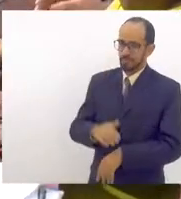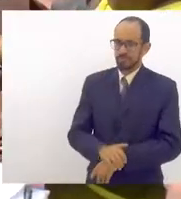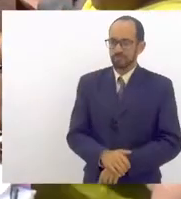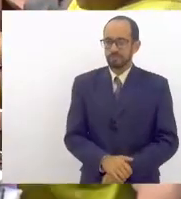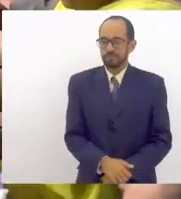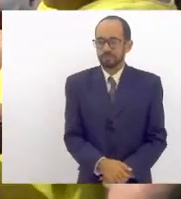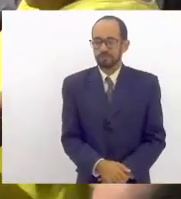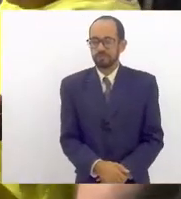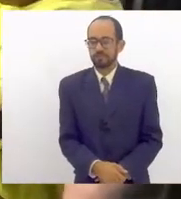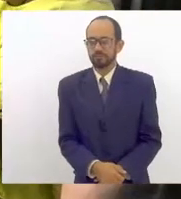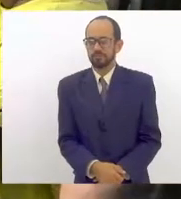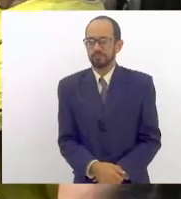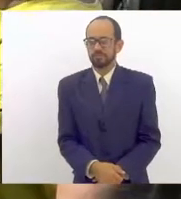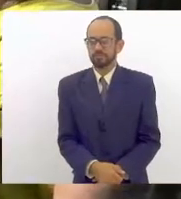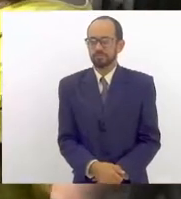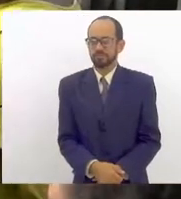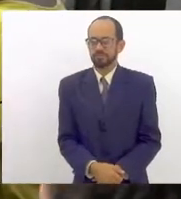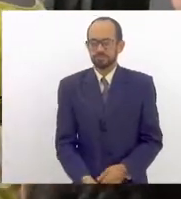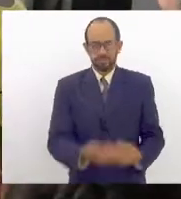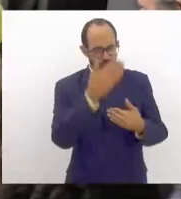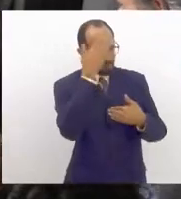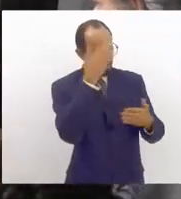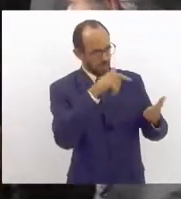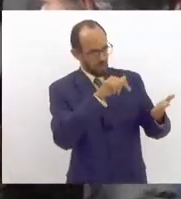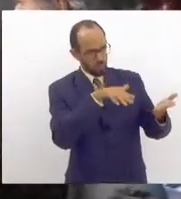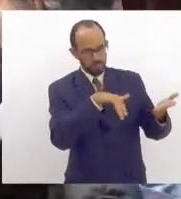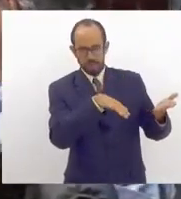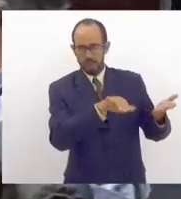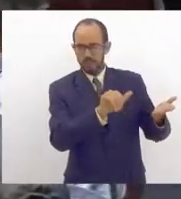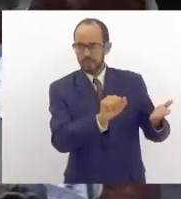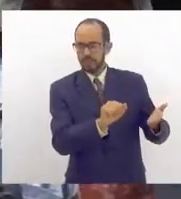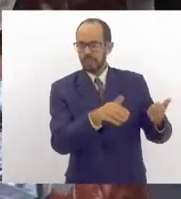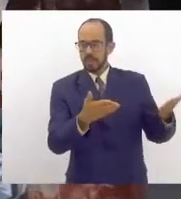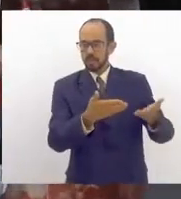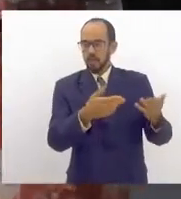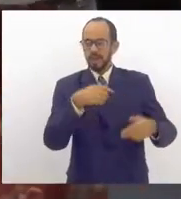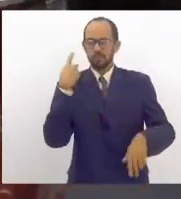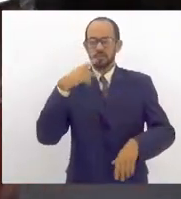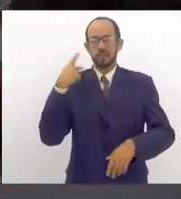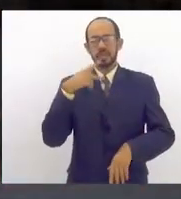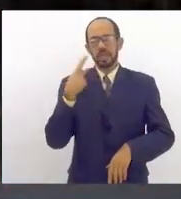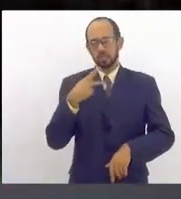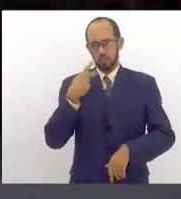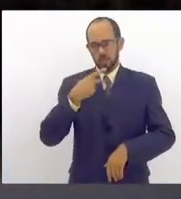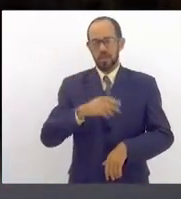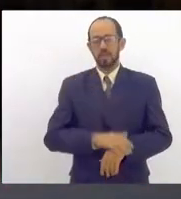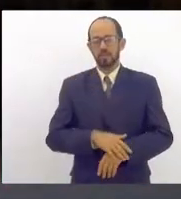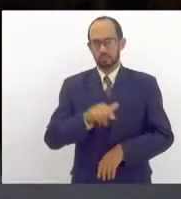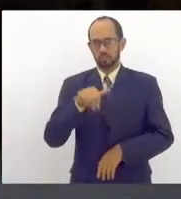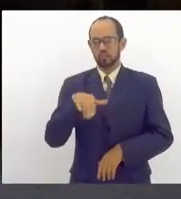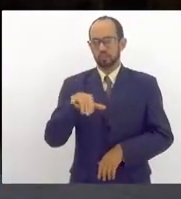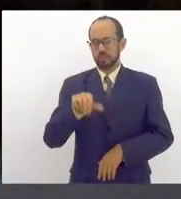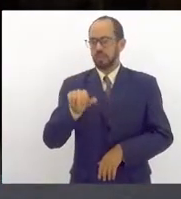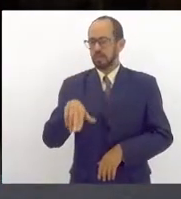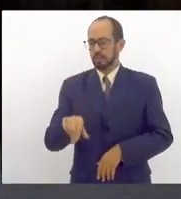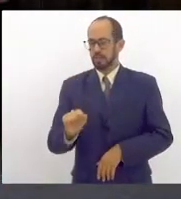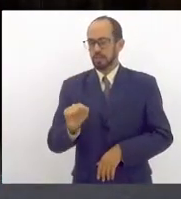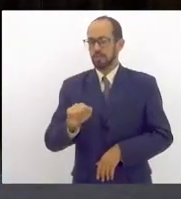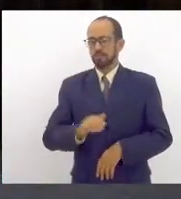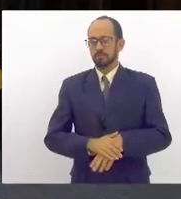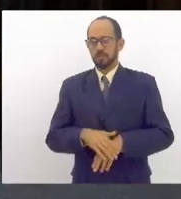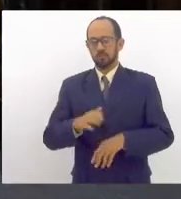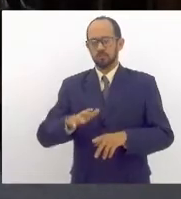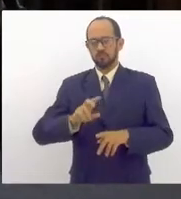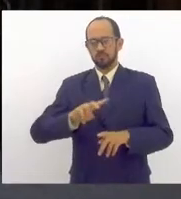não Obrigada Luciana professora Luciana agora vereadora Luciana vou até vai fazer o uso da